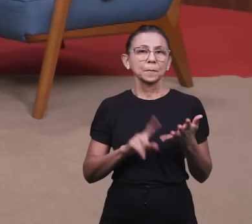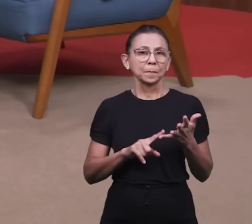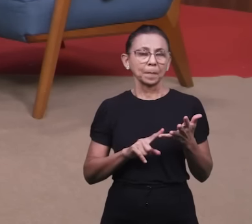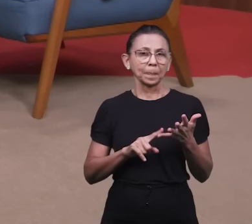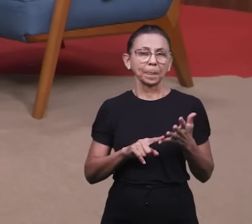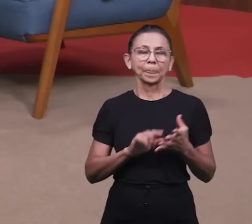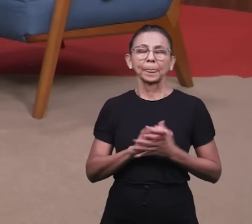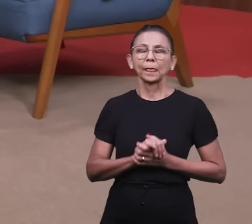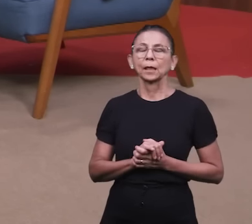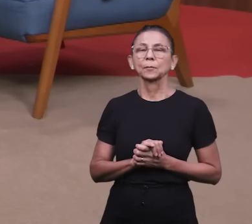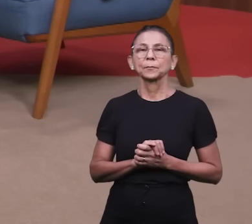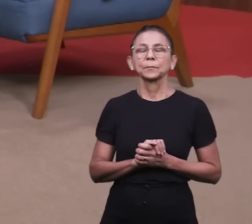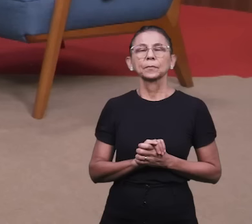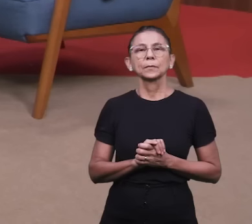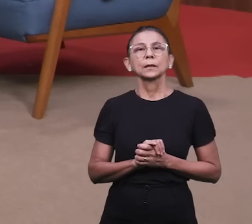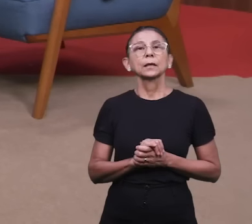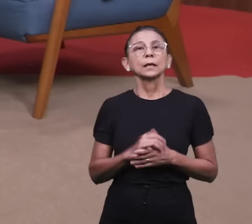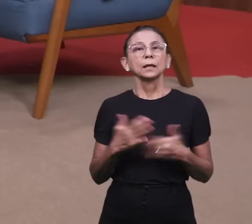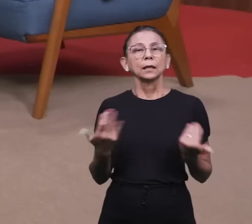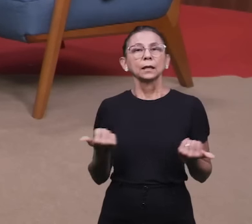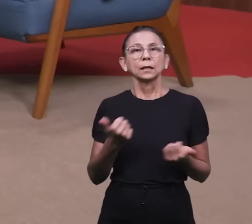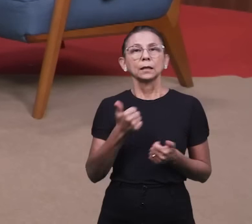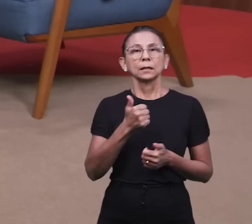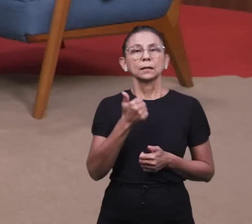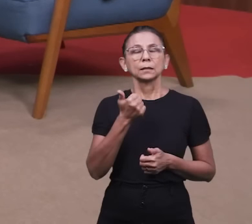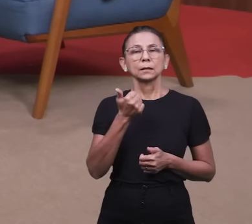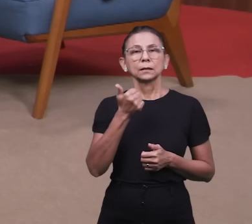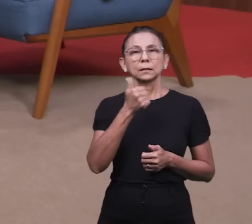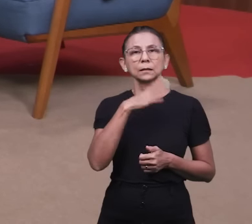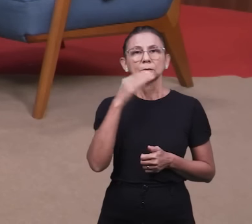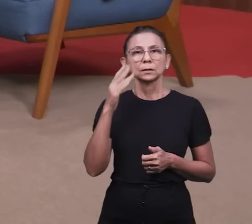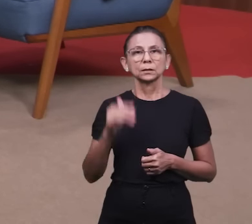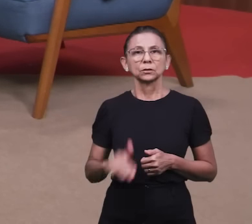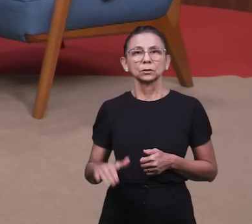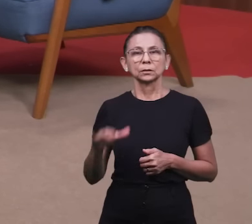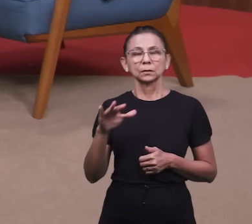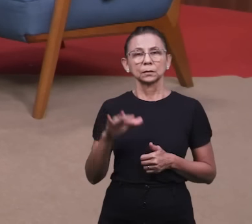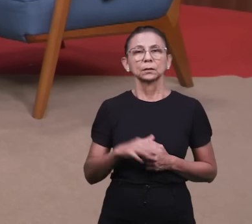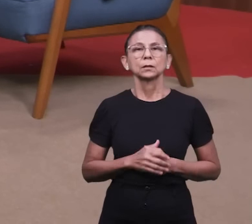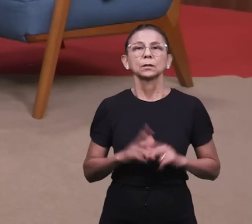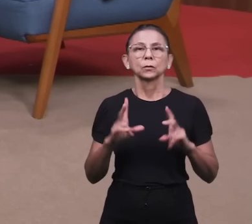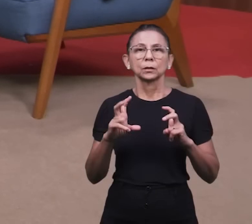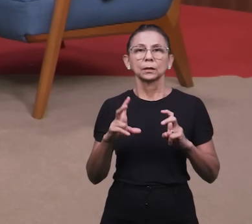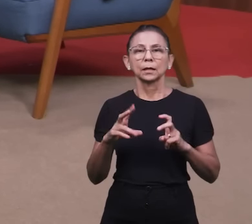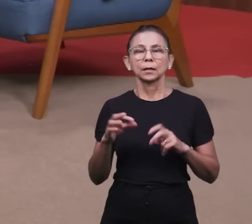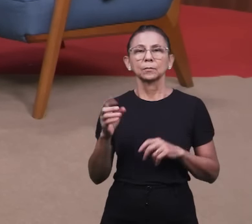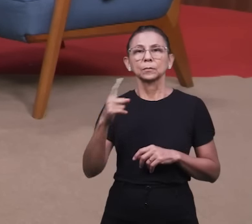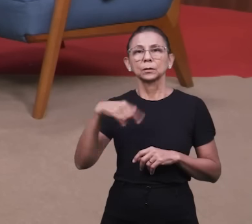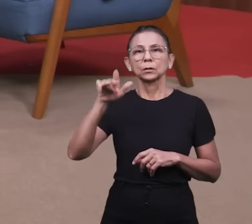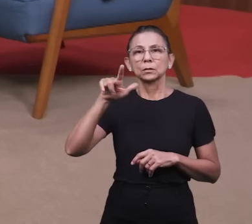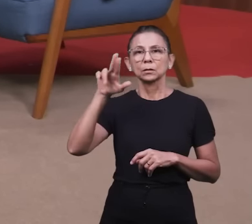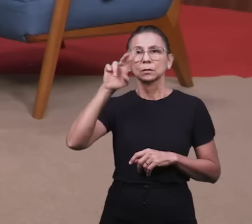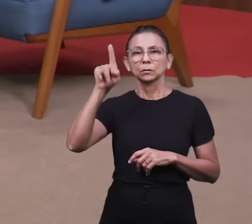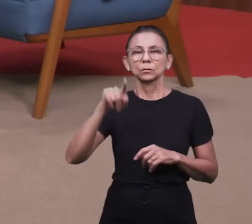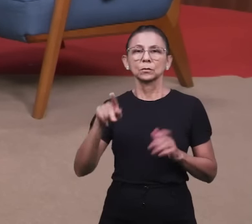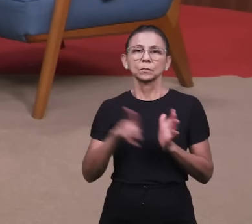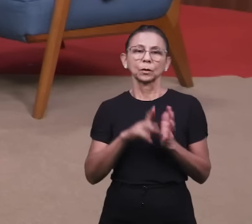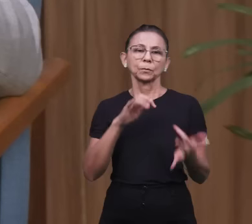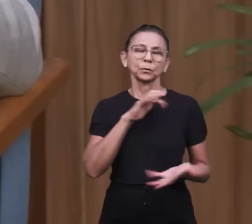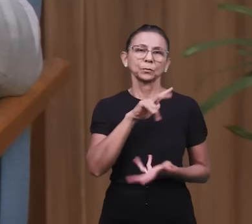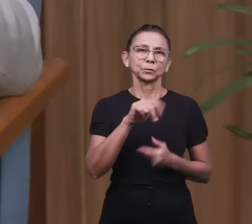e na aula para as crianças intermediários e adolescentes a professora Andréia canal abordará o tema somos a luz do